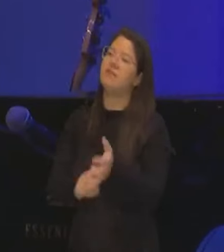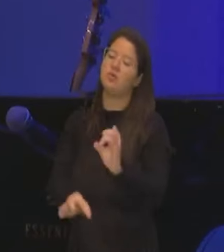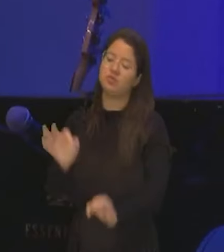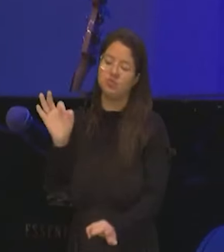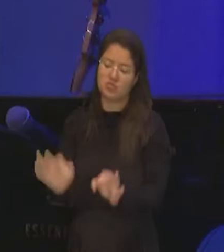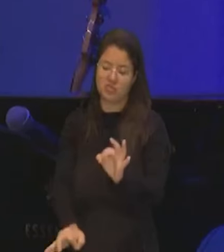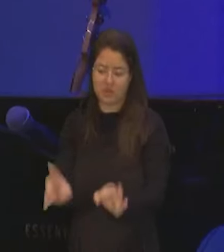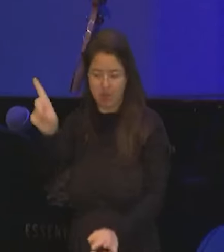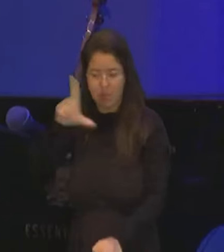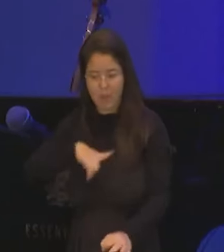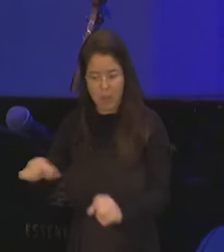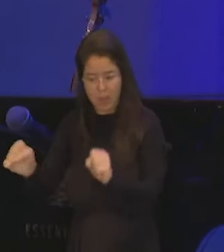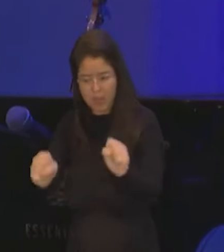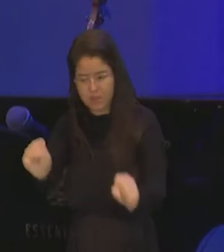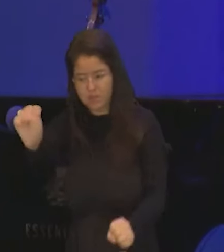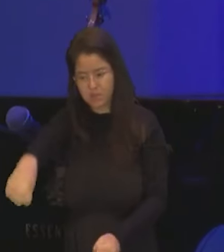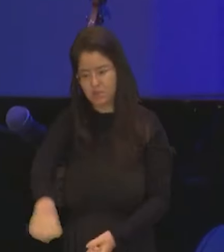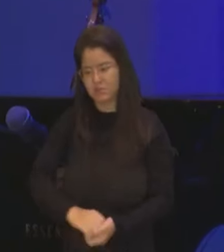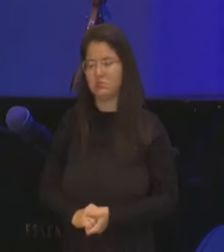injustiça.